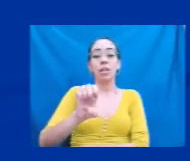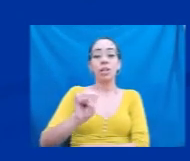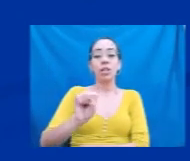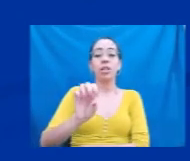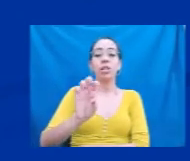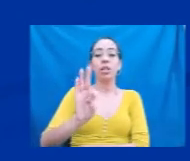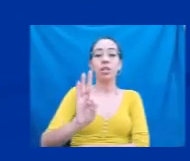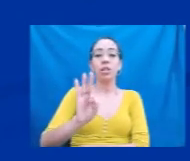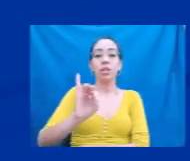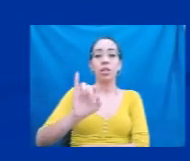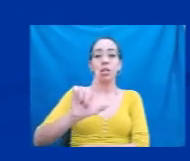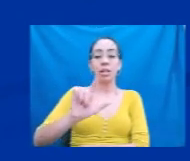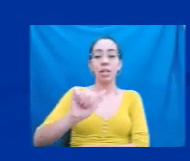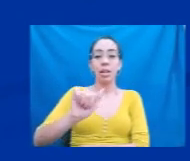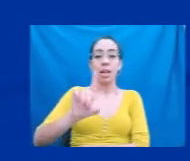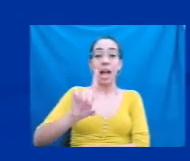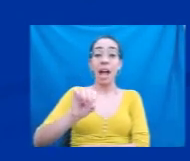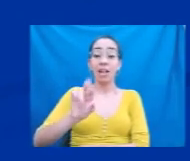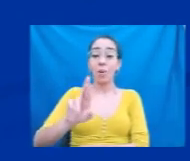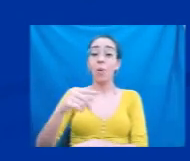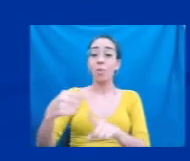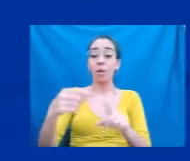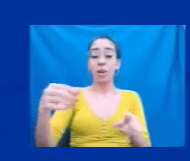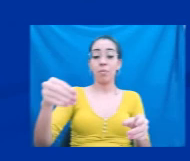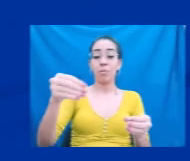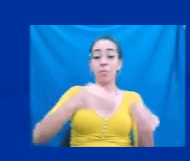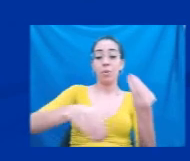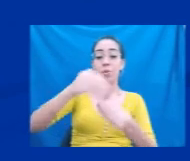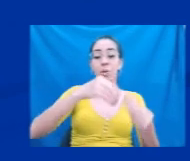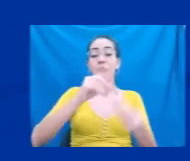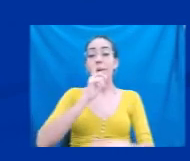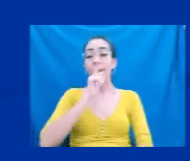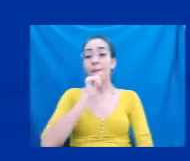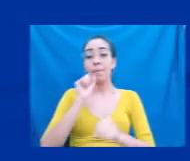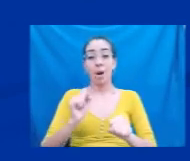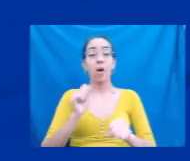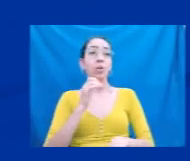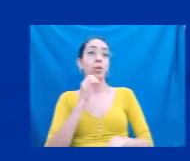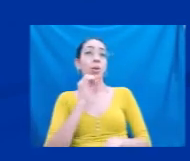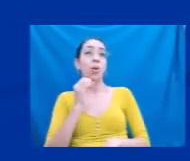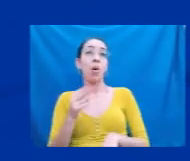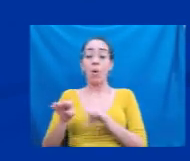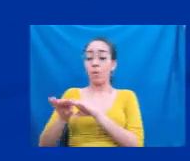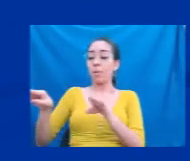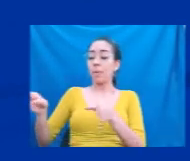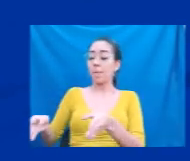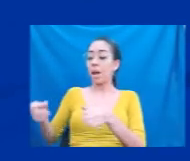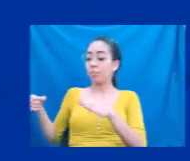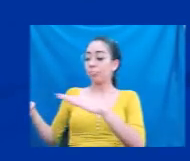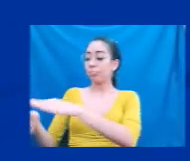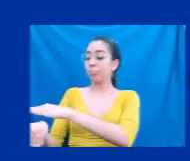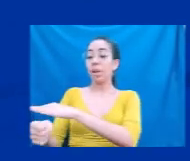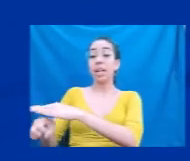Eu não posso armazenar um produto desse embaixo de um armário que tem uma pia em cima. né? Porque pode haver aí um